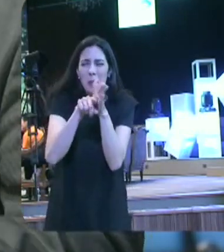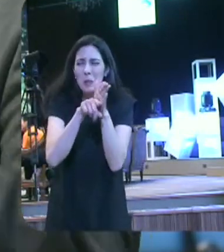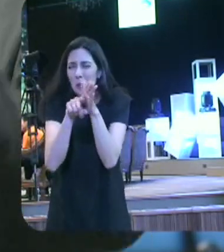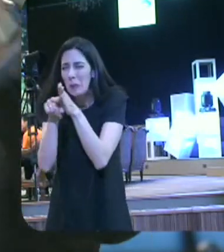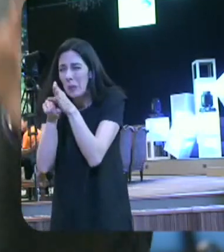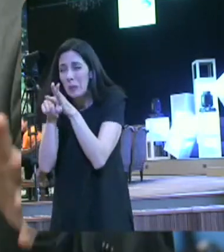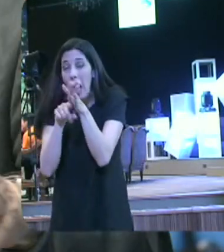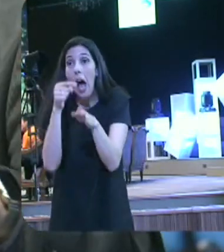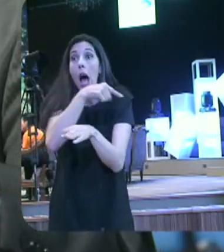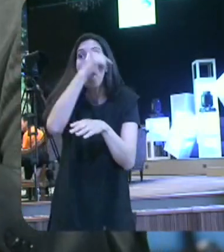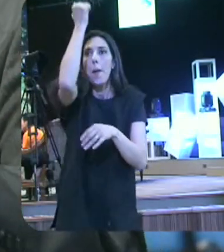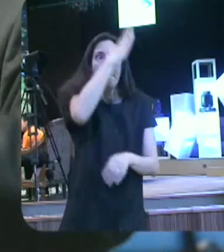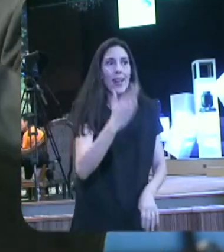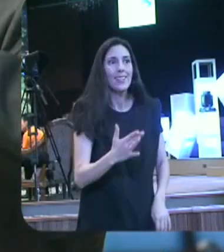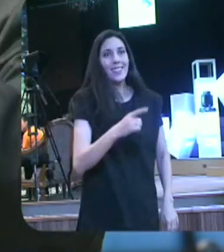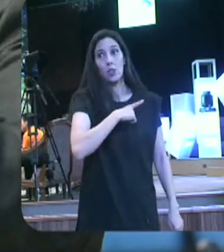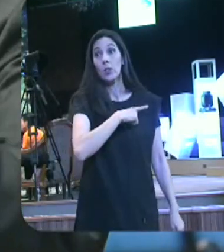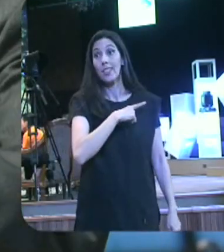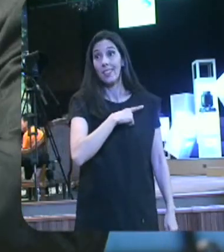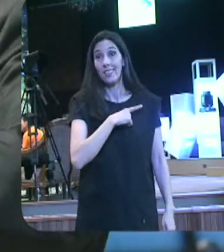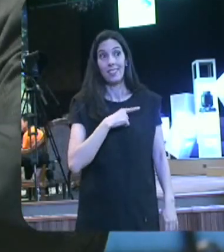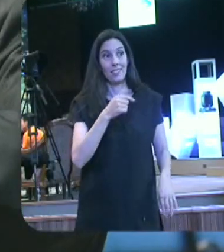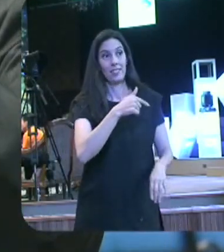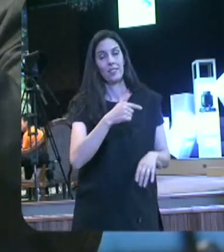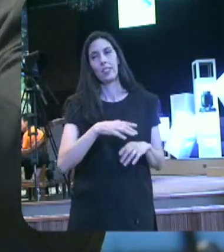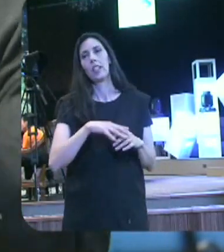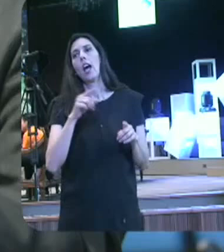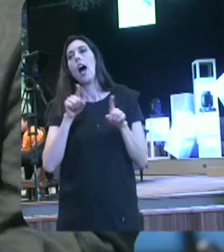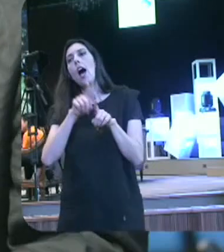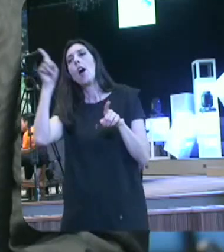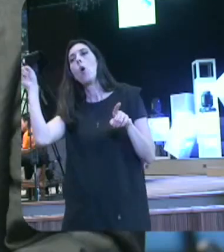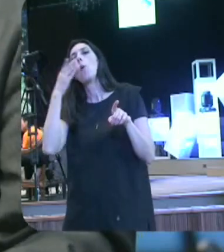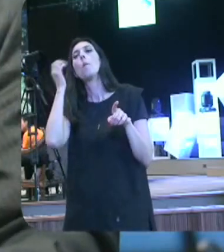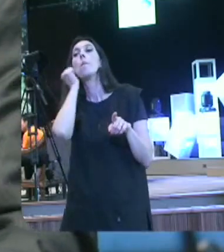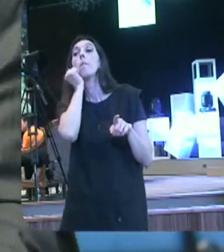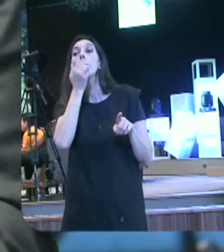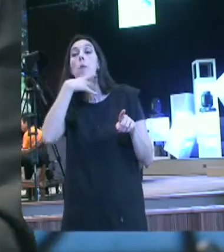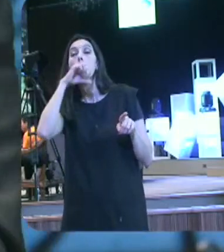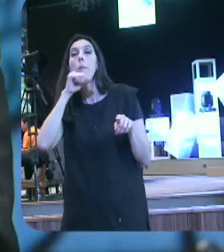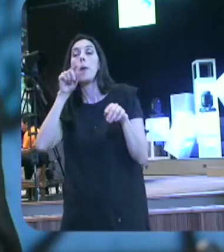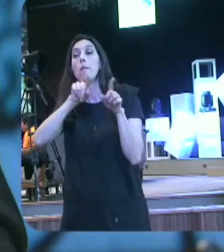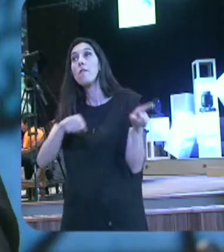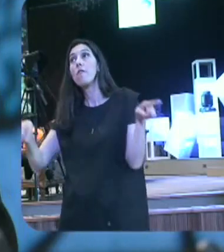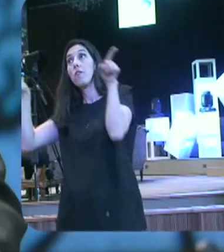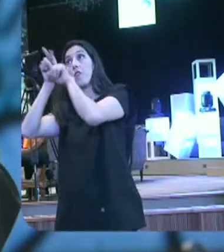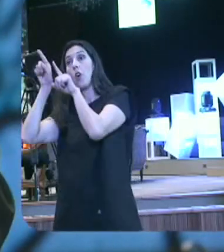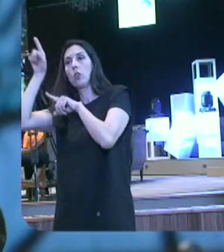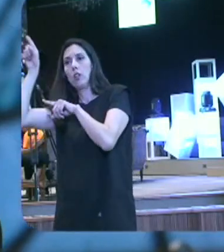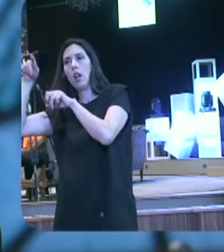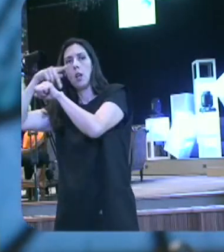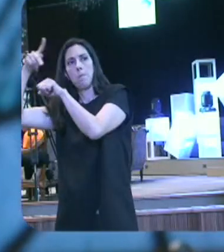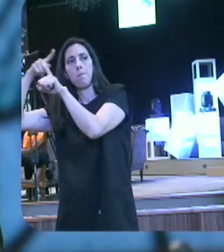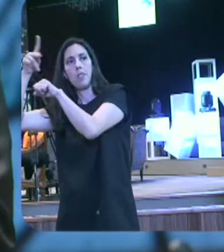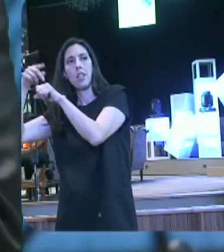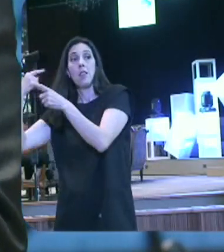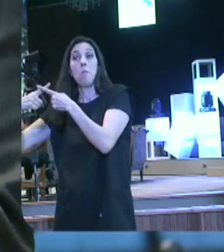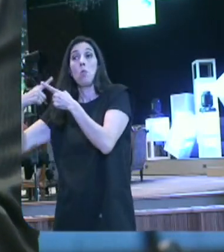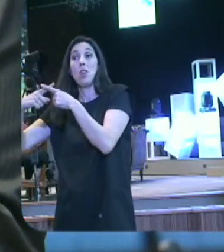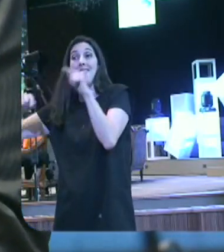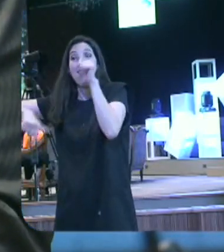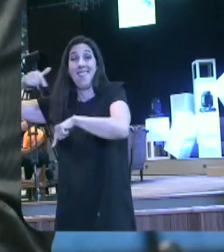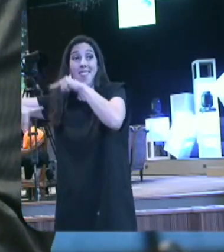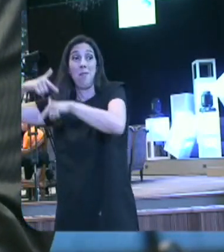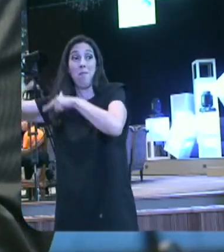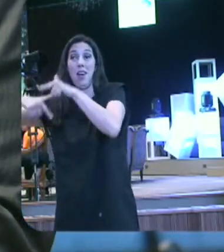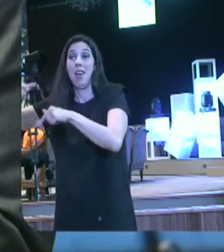para a Nigéria para continuar trabalhando e mandando dinheiro para cá para pagar o tratamento. E enquanto nós conversávamos, não